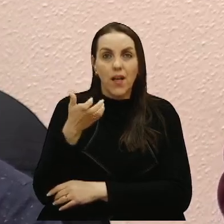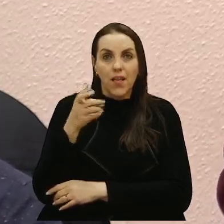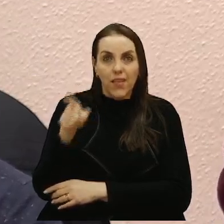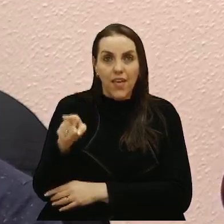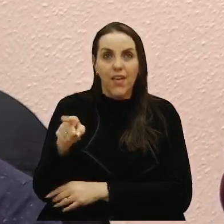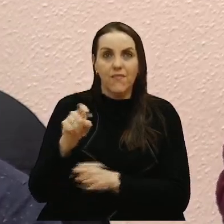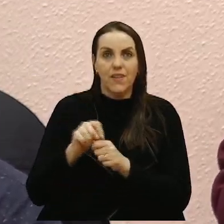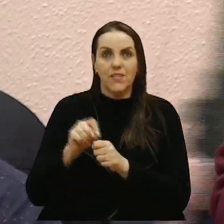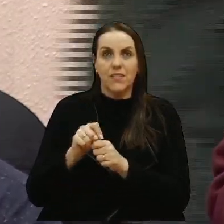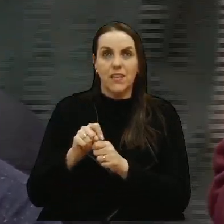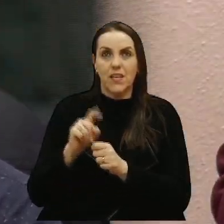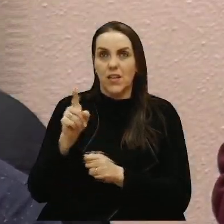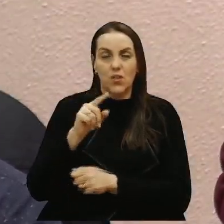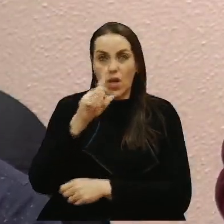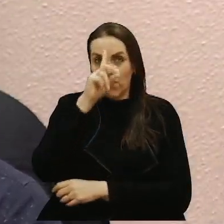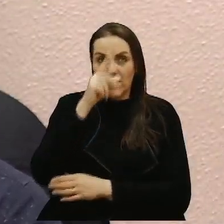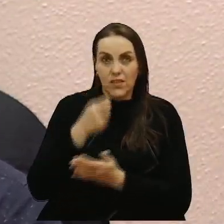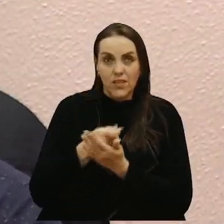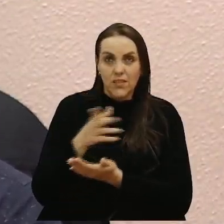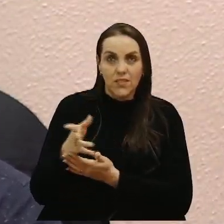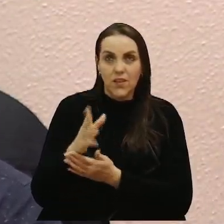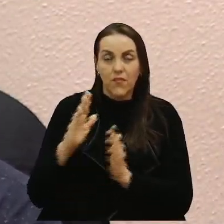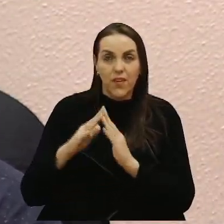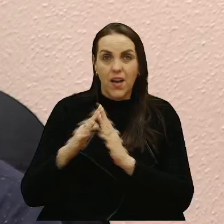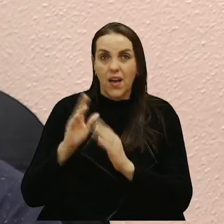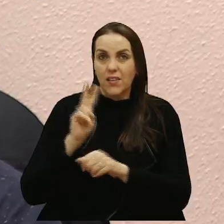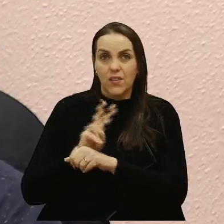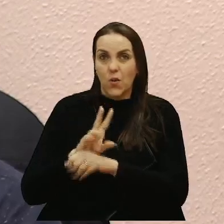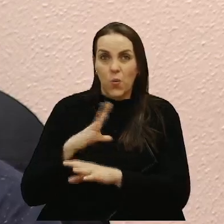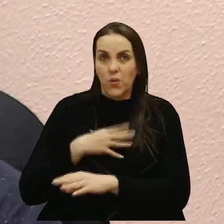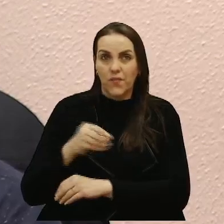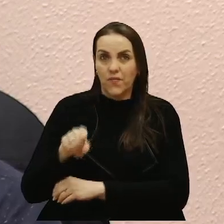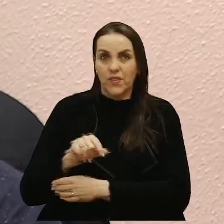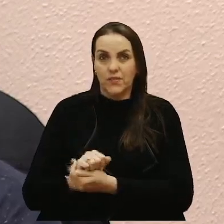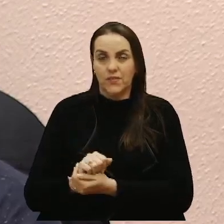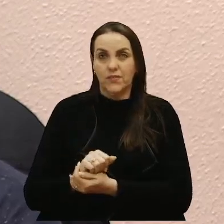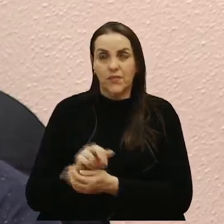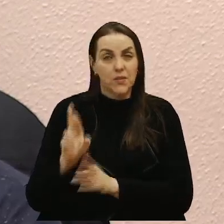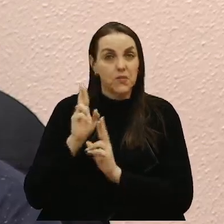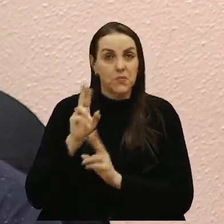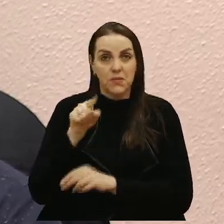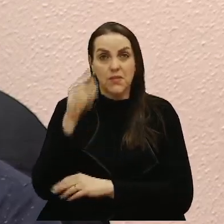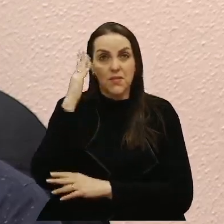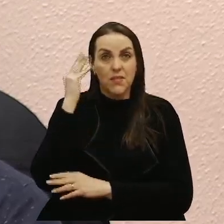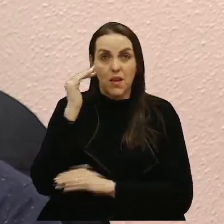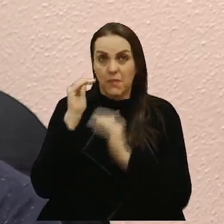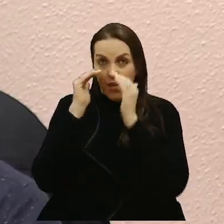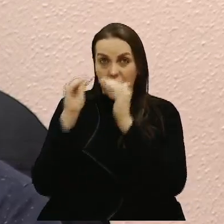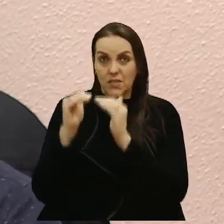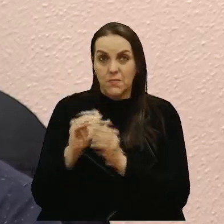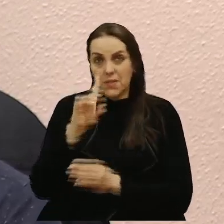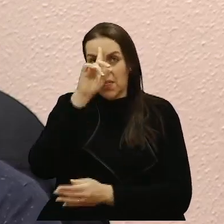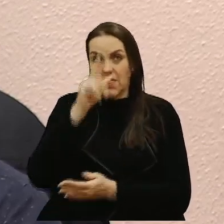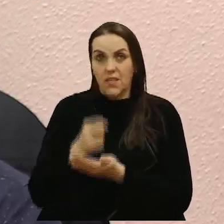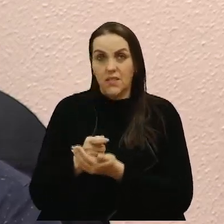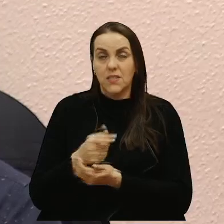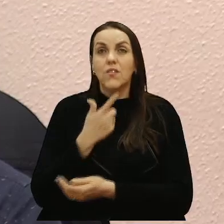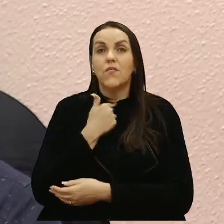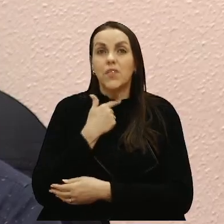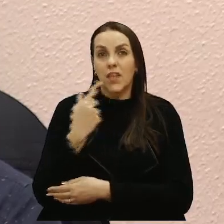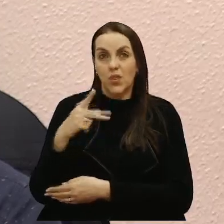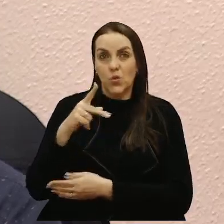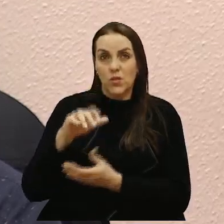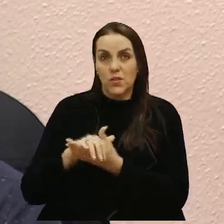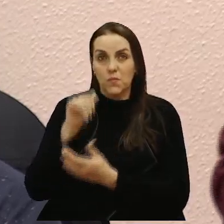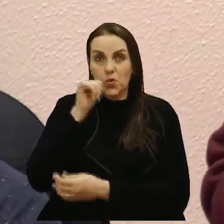ela quer fazer. Não vai ser o senhor que vai dizer para ela ficar em casa e cuidar dos filhos. Espero que o senhor saiba respeitar a decisão e a vontade da sua mulher.